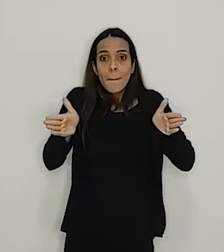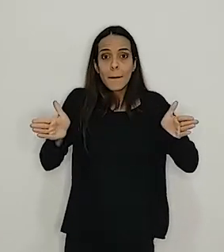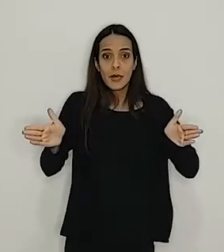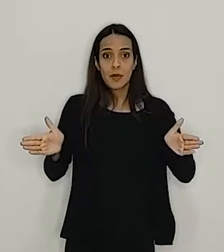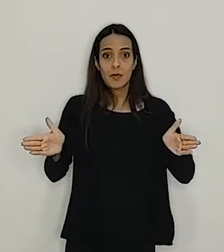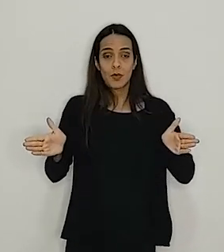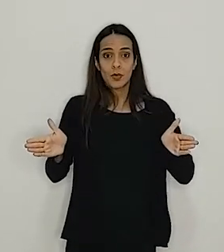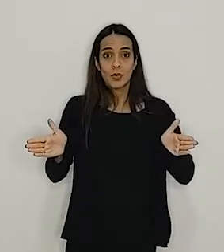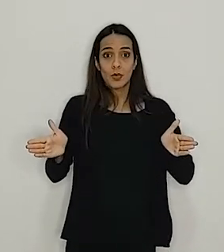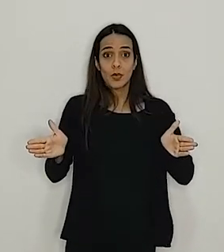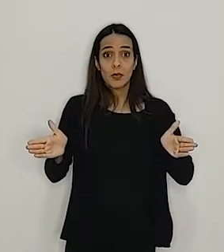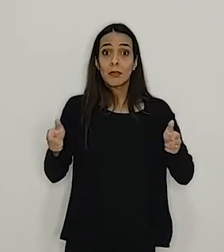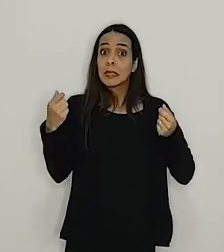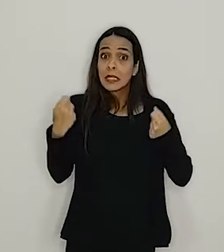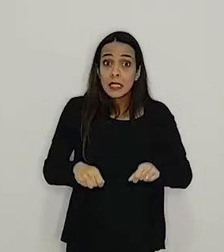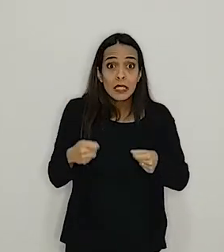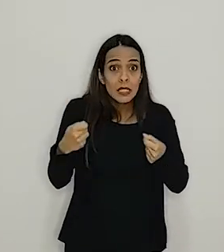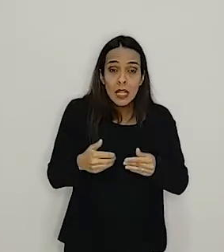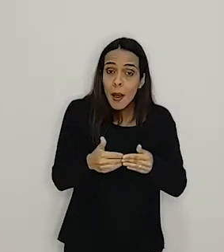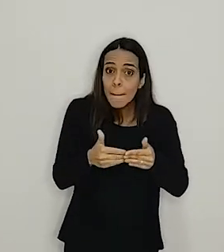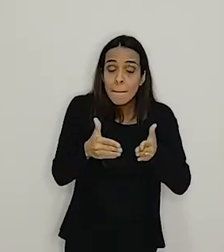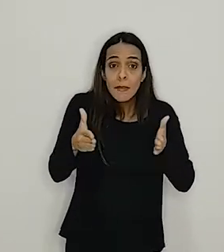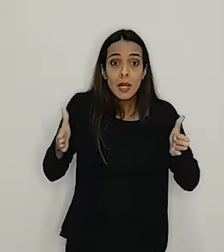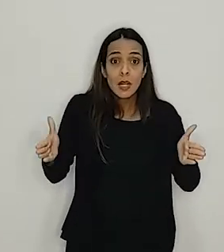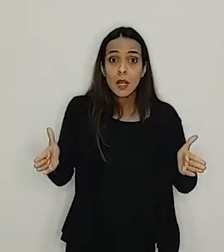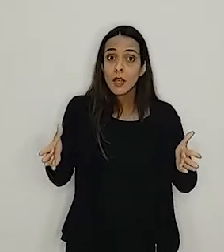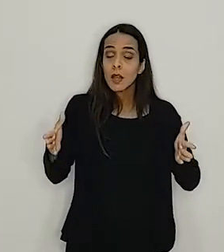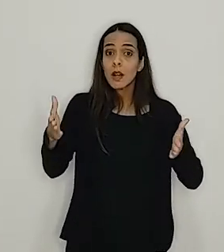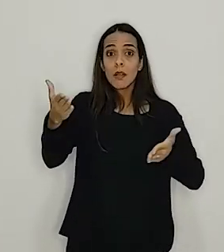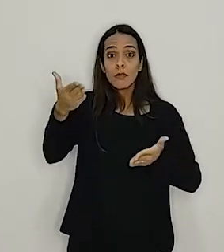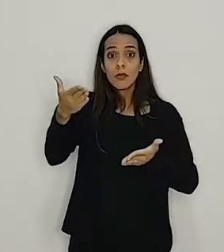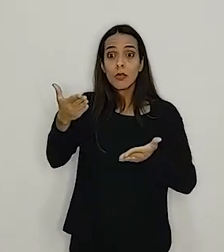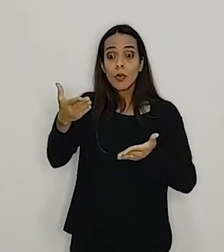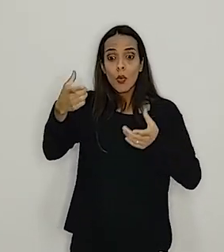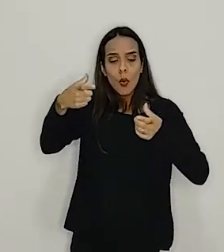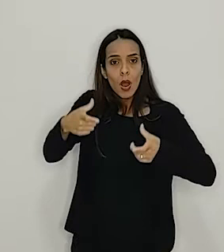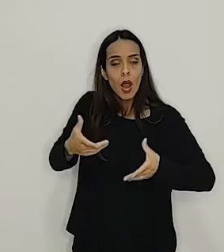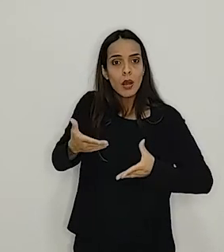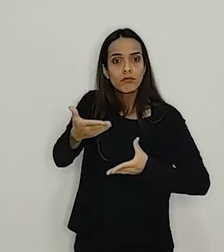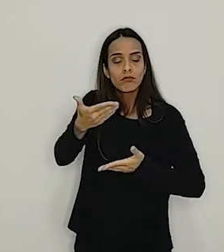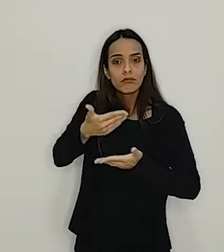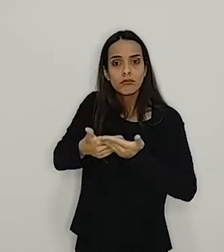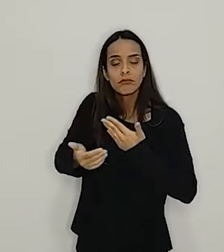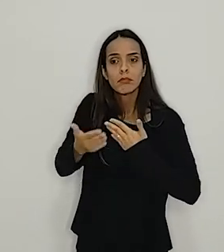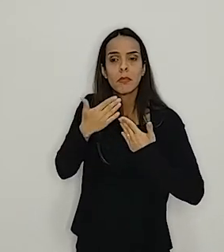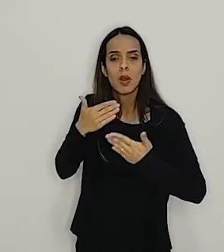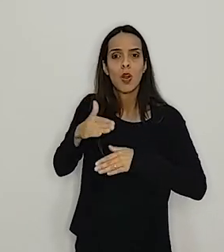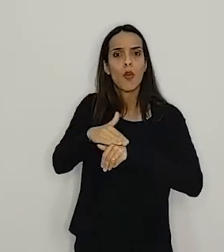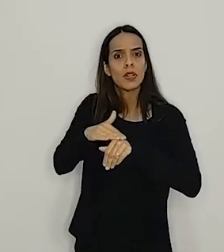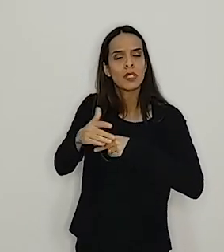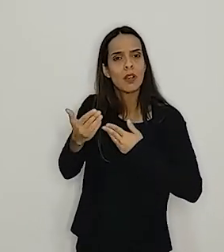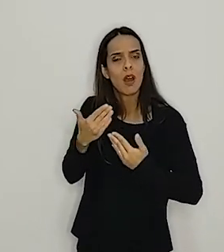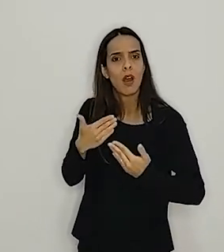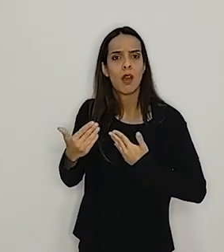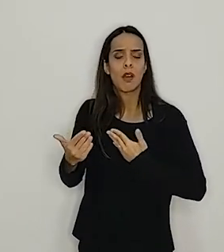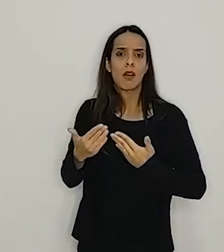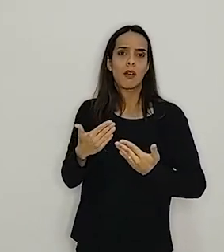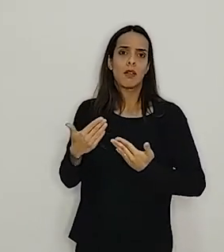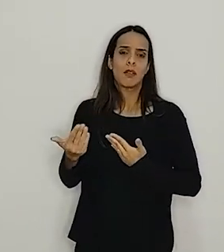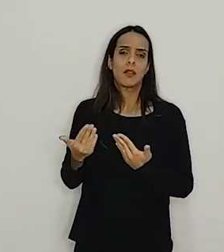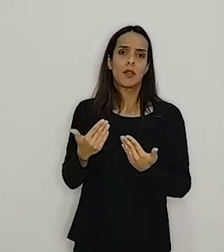Abrimos o espaço, é necessário abrir o espaço para a construção de um diálogo sobre este